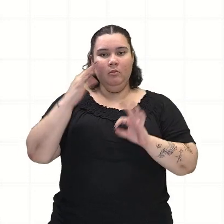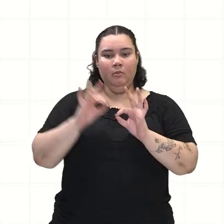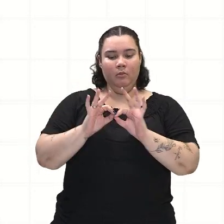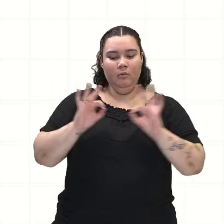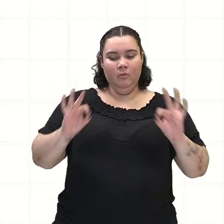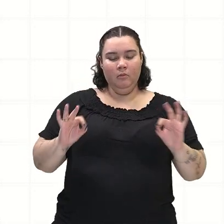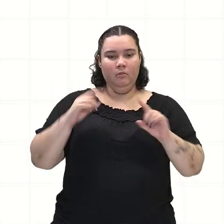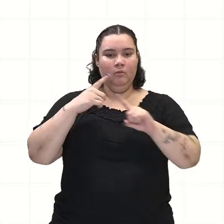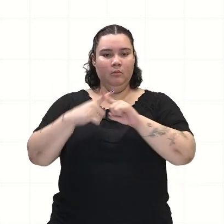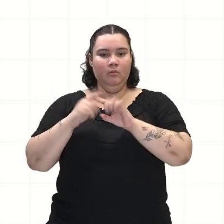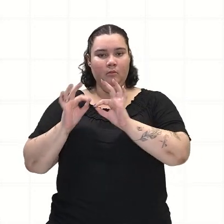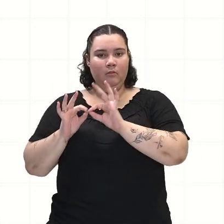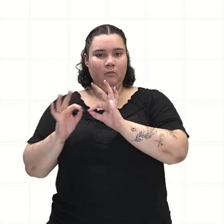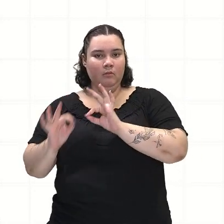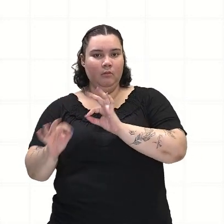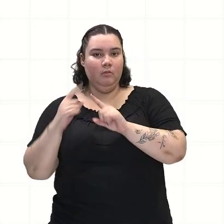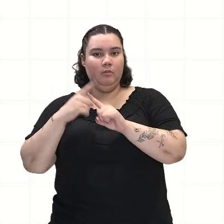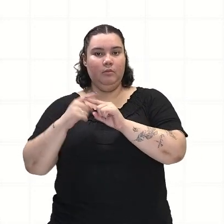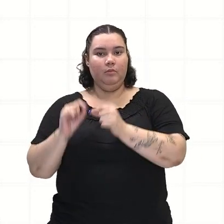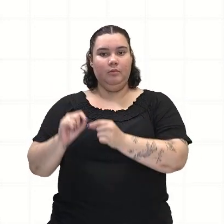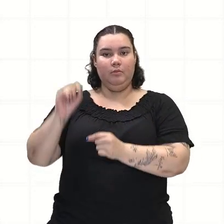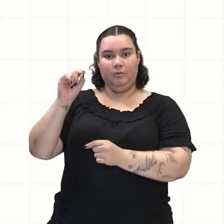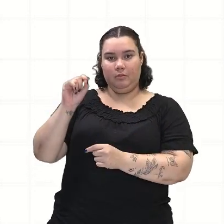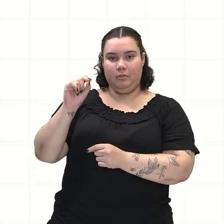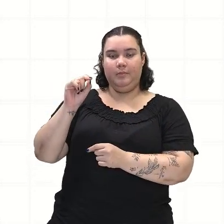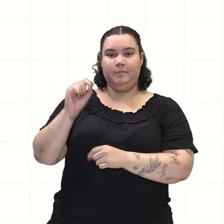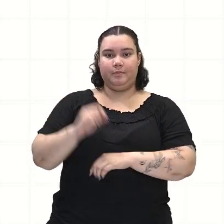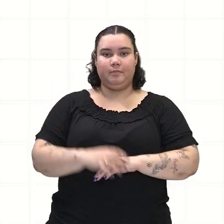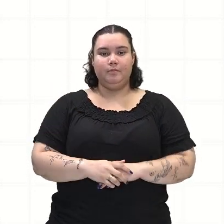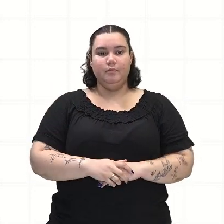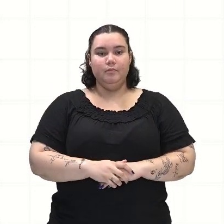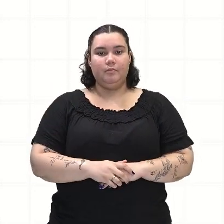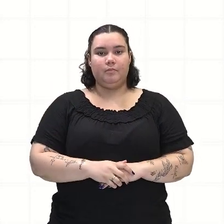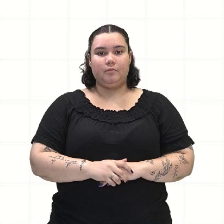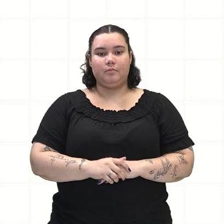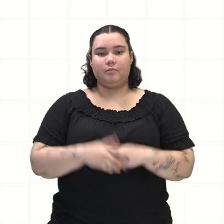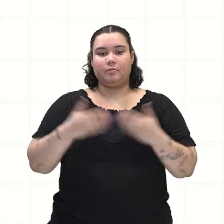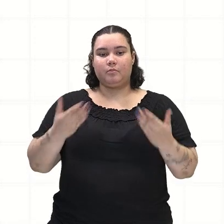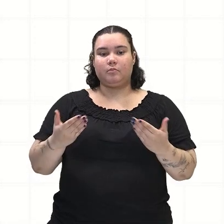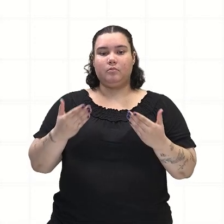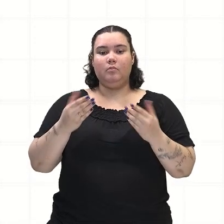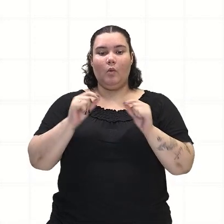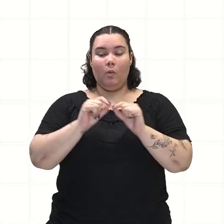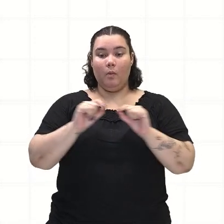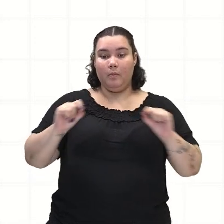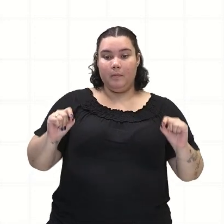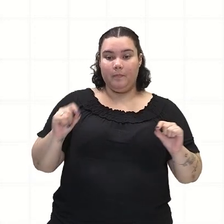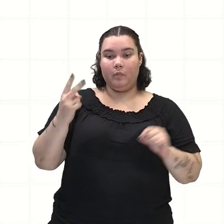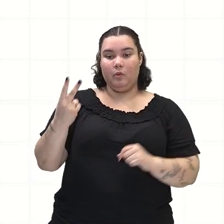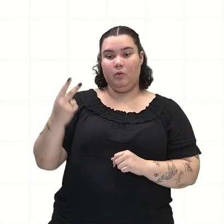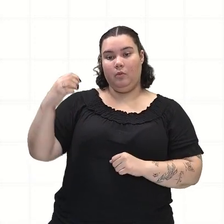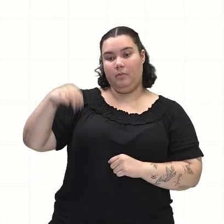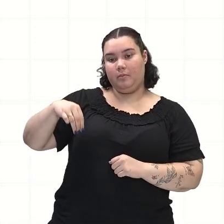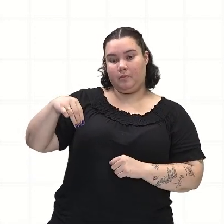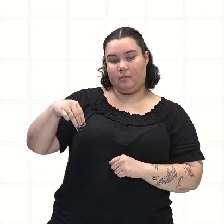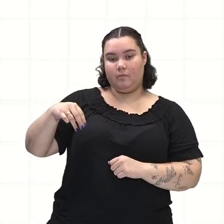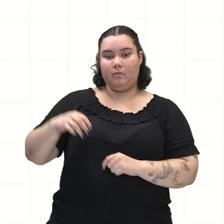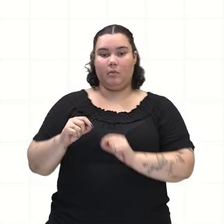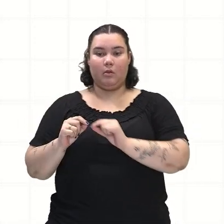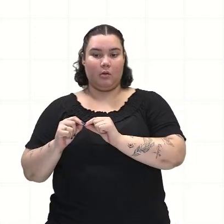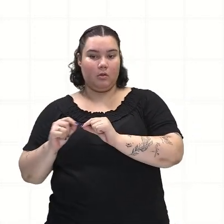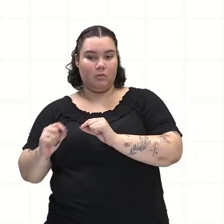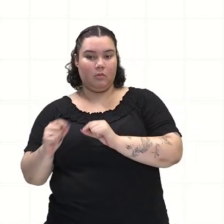comprimento vezes a largura vezes a altura. Nós temos que o comprimento mede 2 metros, a